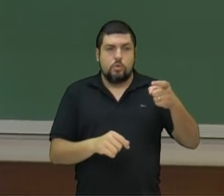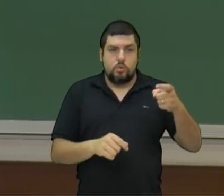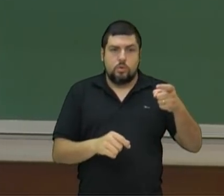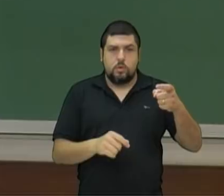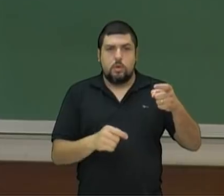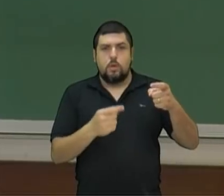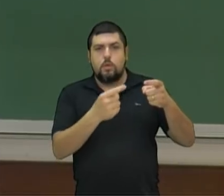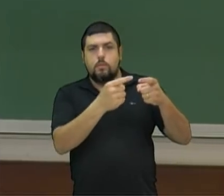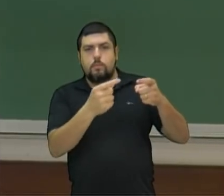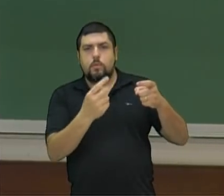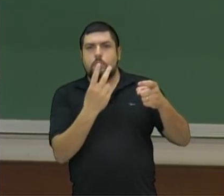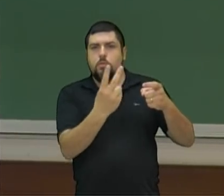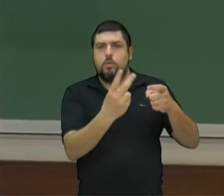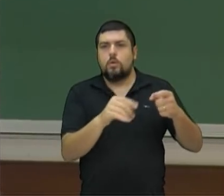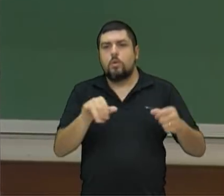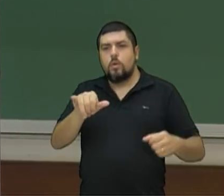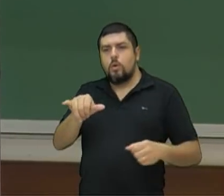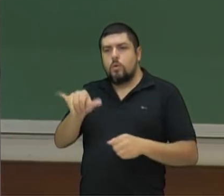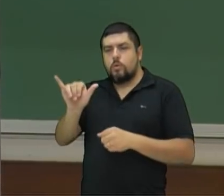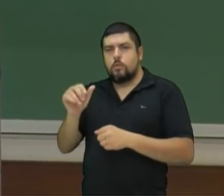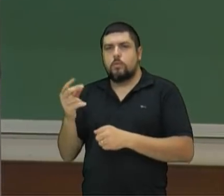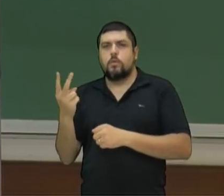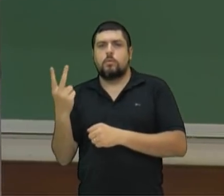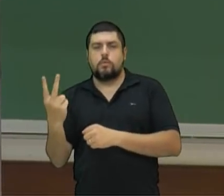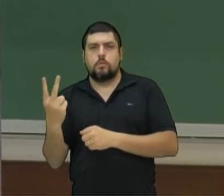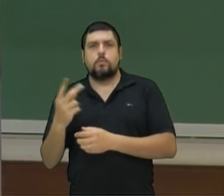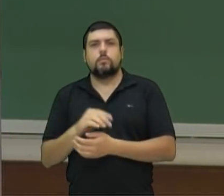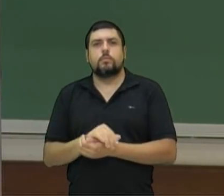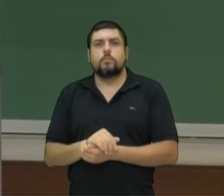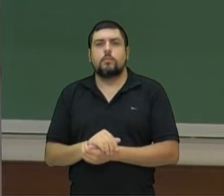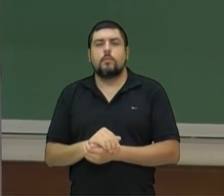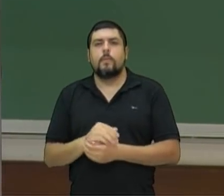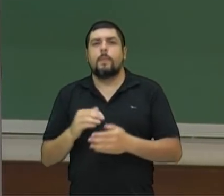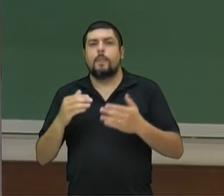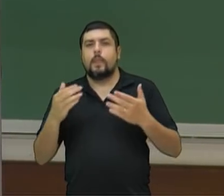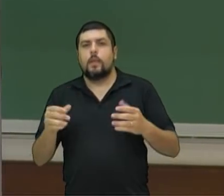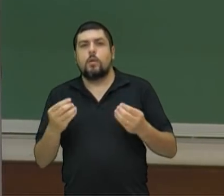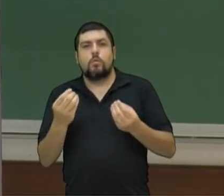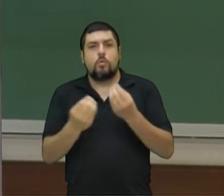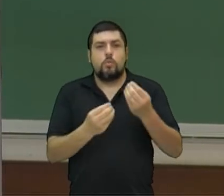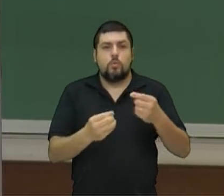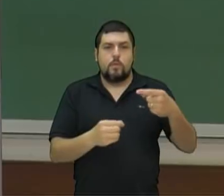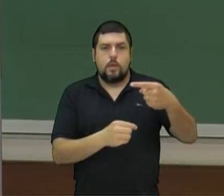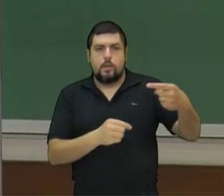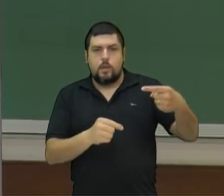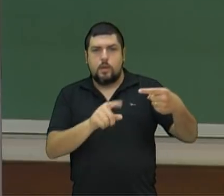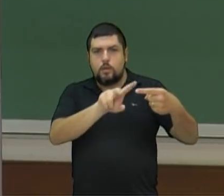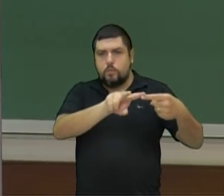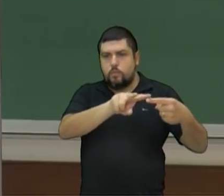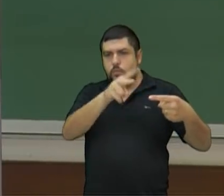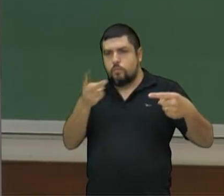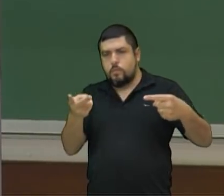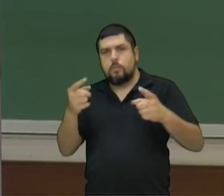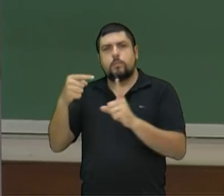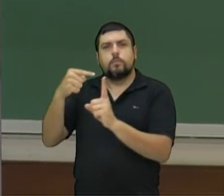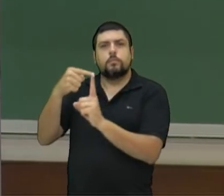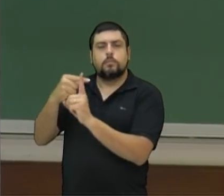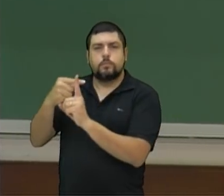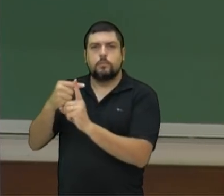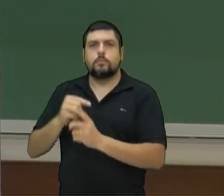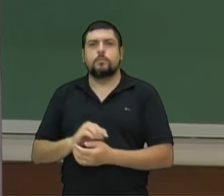y vale 2, porque a função módulo faz exatamente isso. Entra negativo, sai positivo,